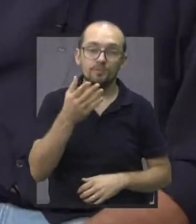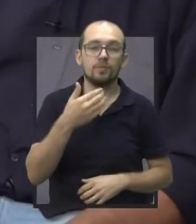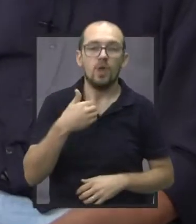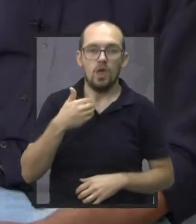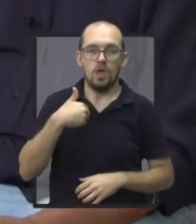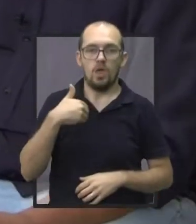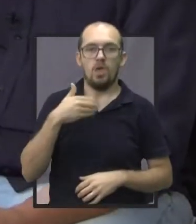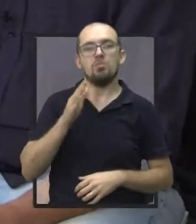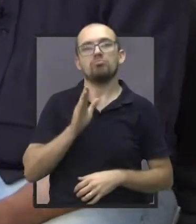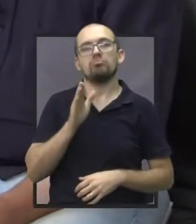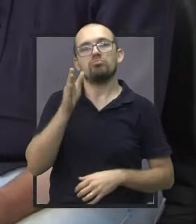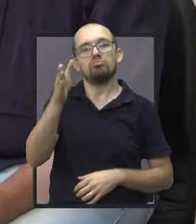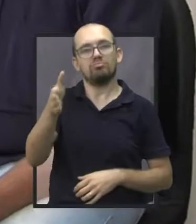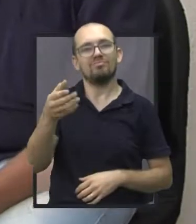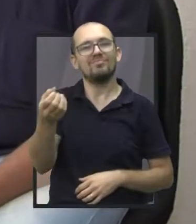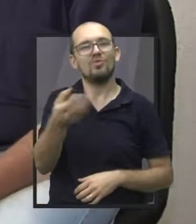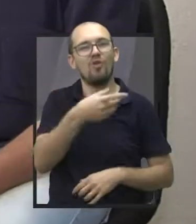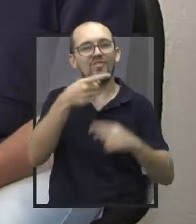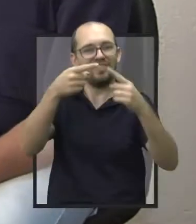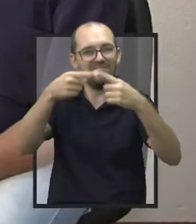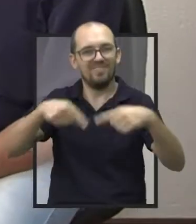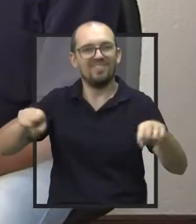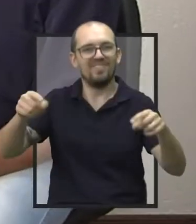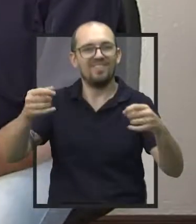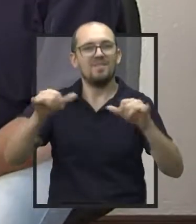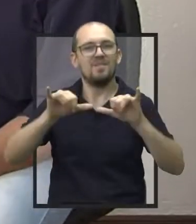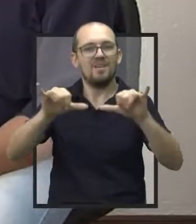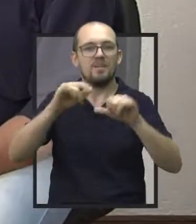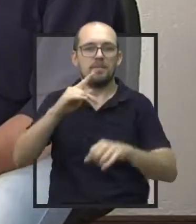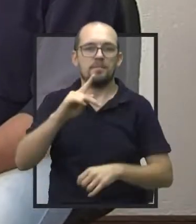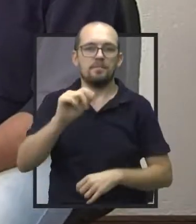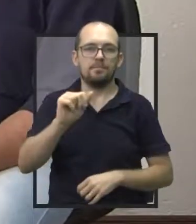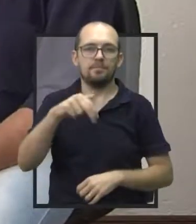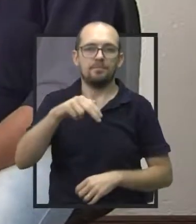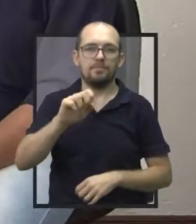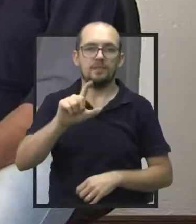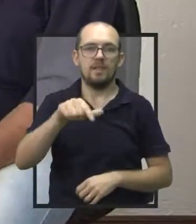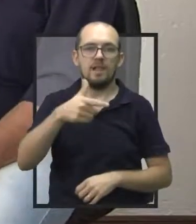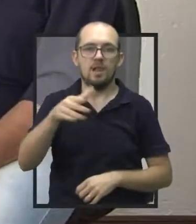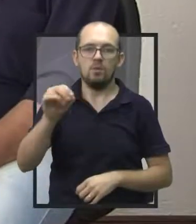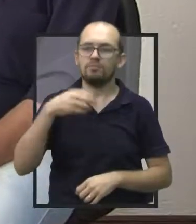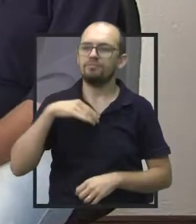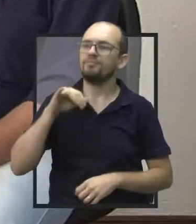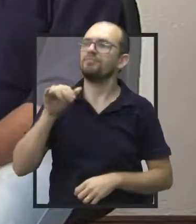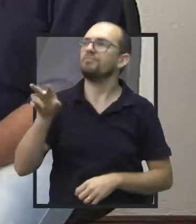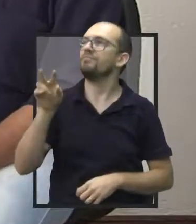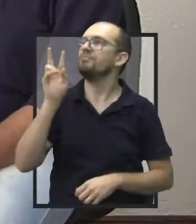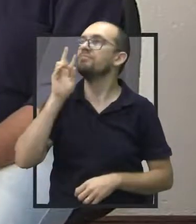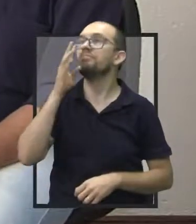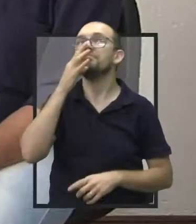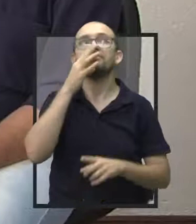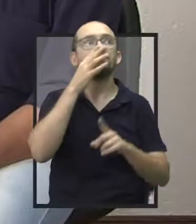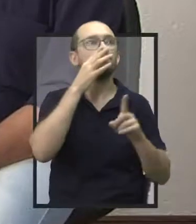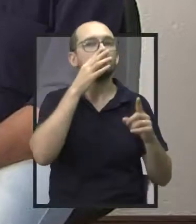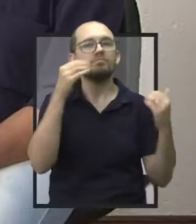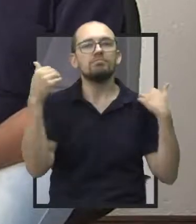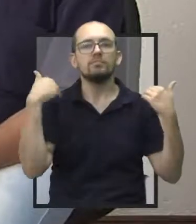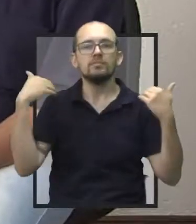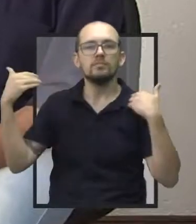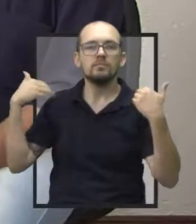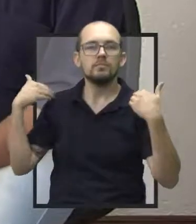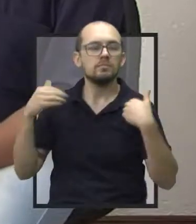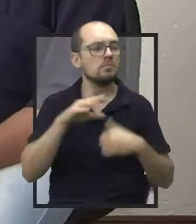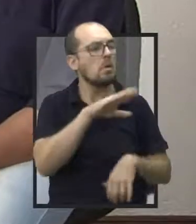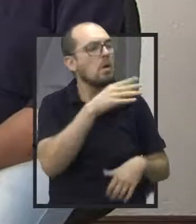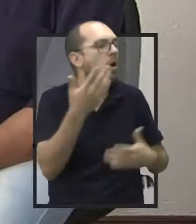as instalações além do submercado panelão e encontrei com várias pessoas que me pediram a possibilidade da prefeitura